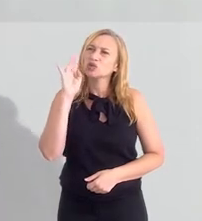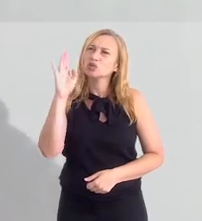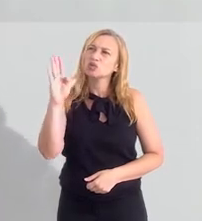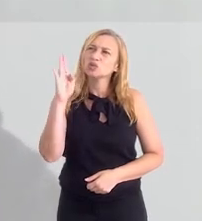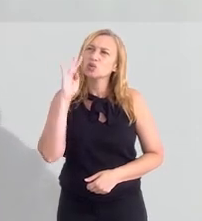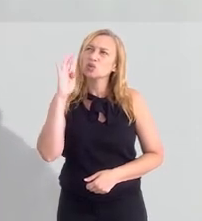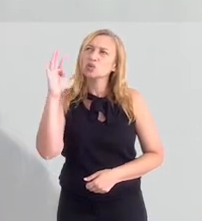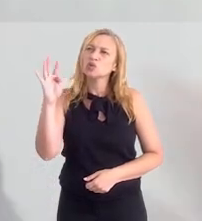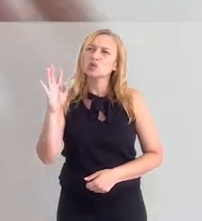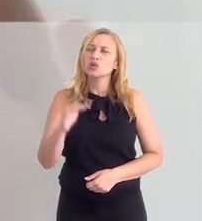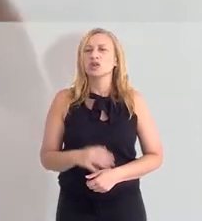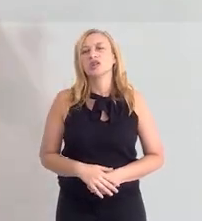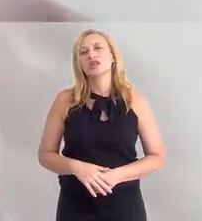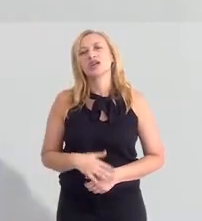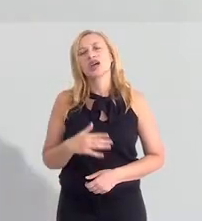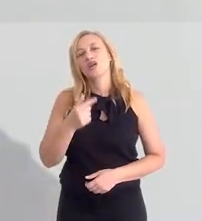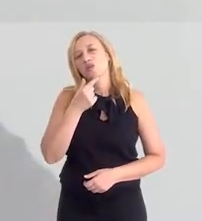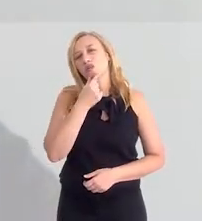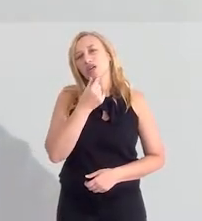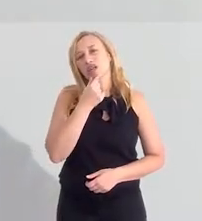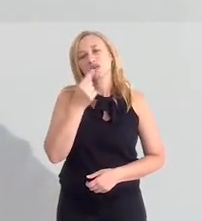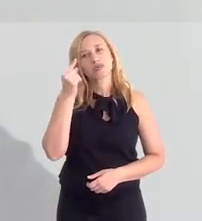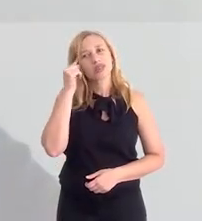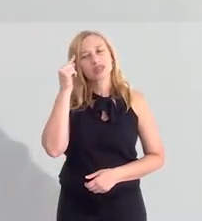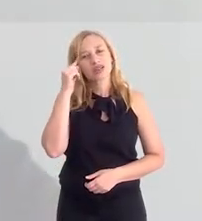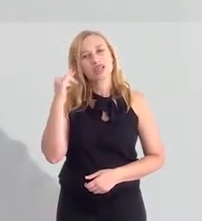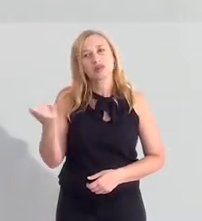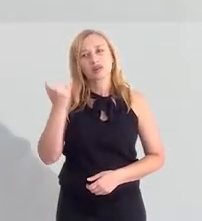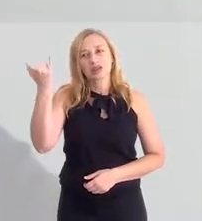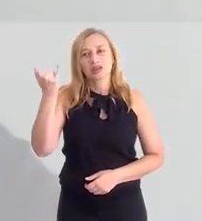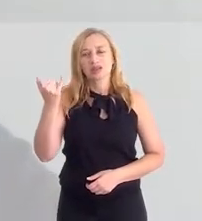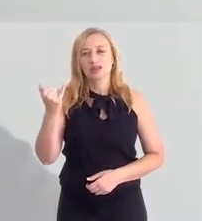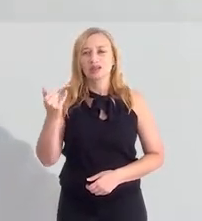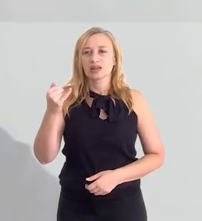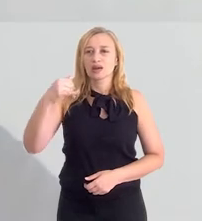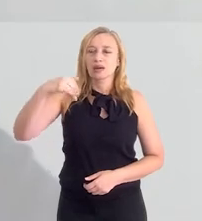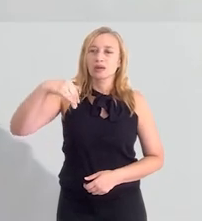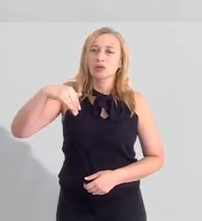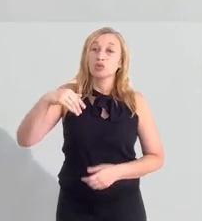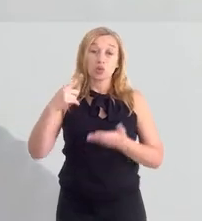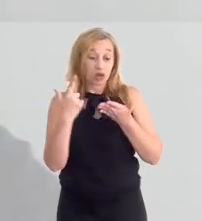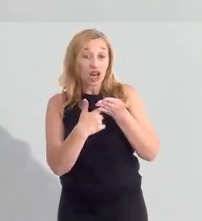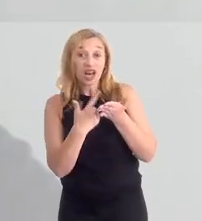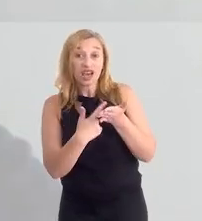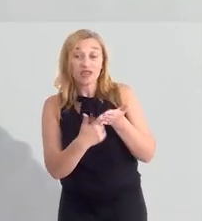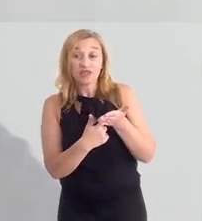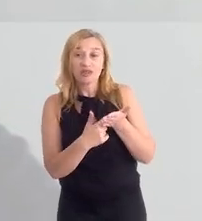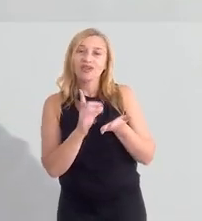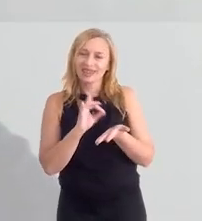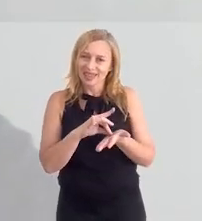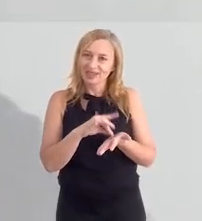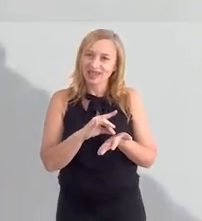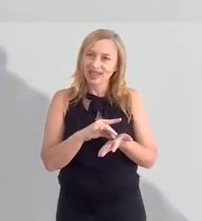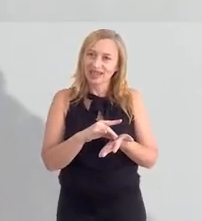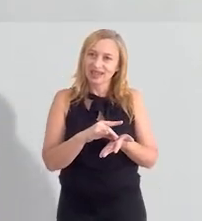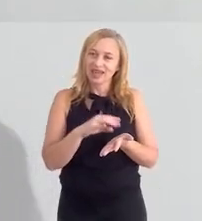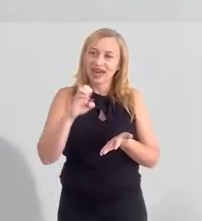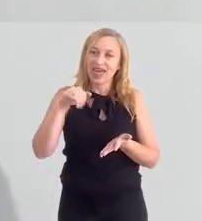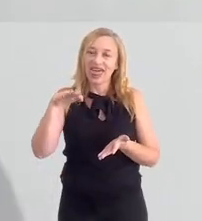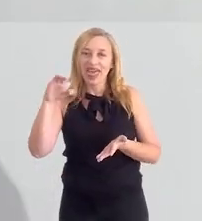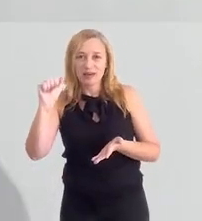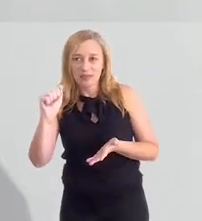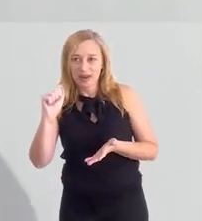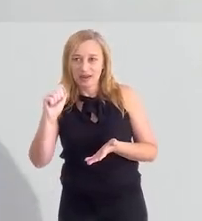Madame Bovary. E na minha intuição de menino, o que realmente importava em Madame Bovary é que, na verdade, a